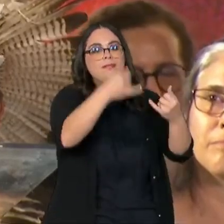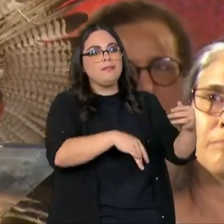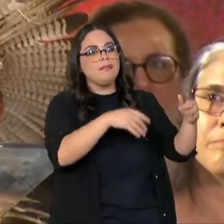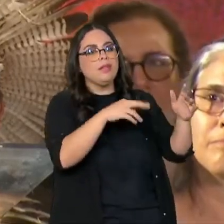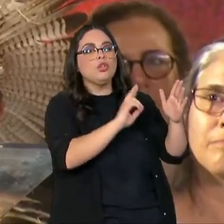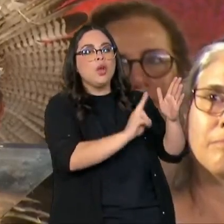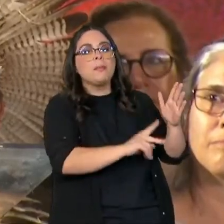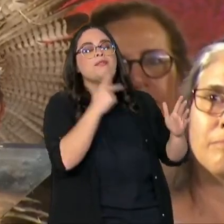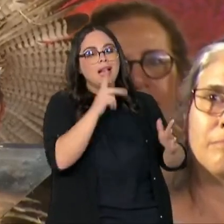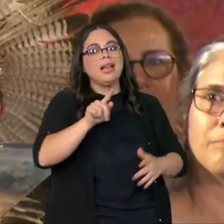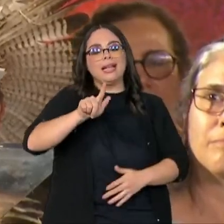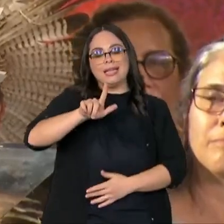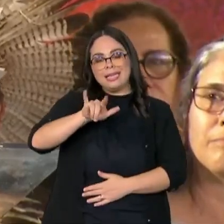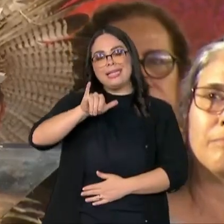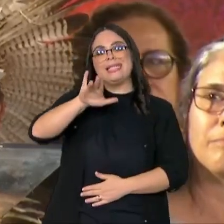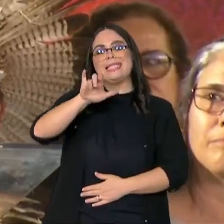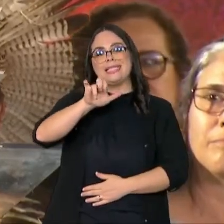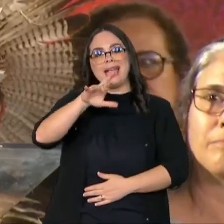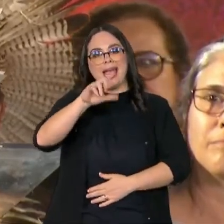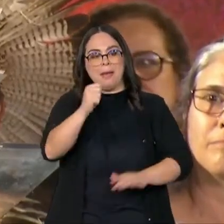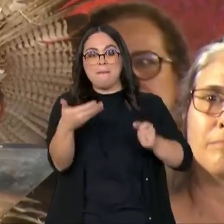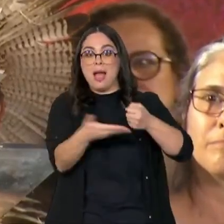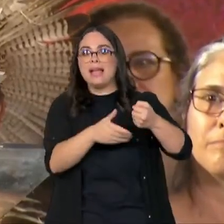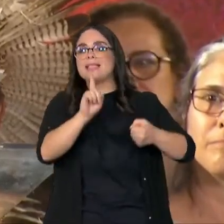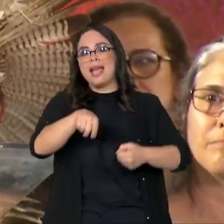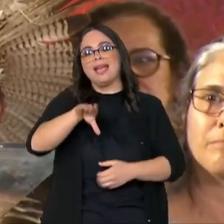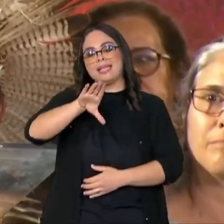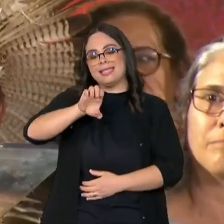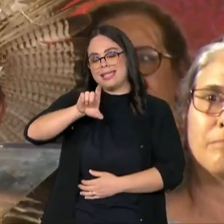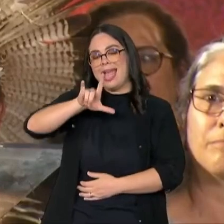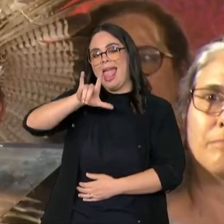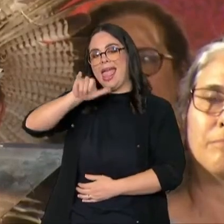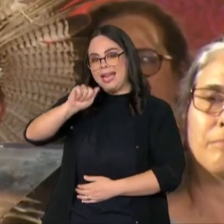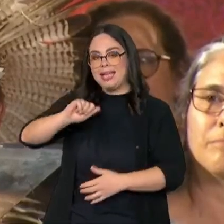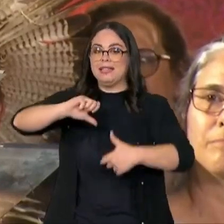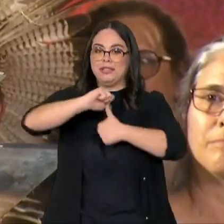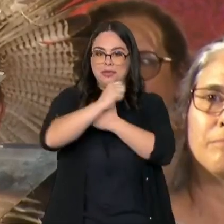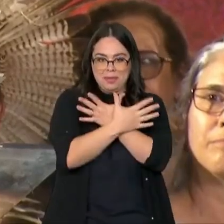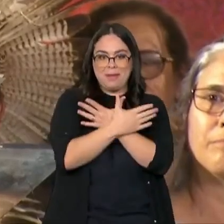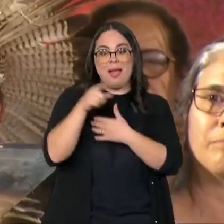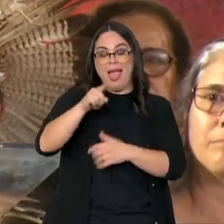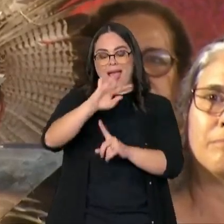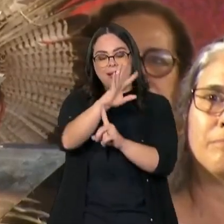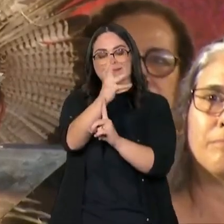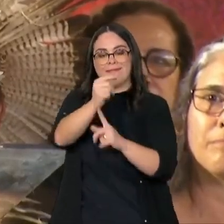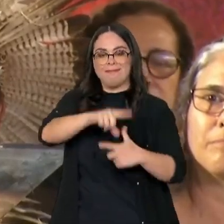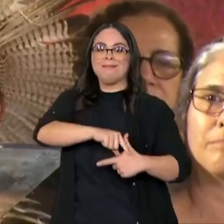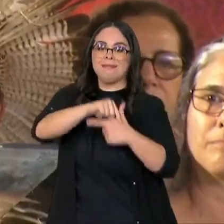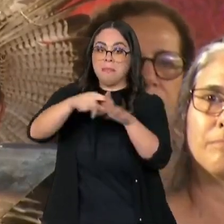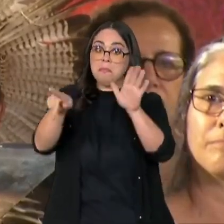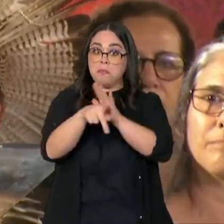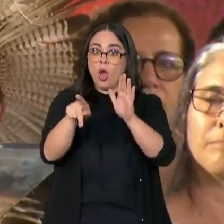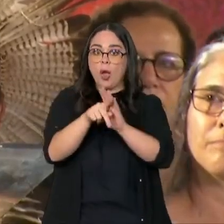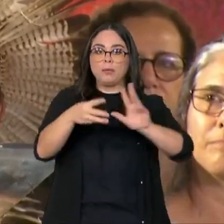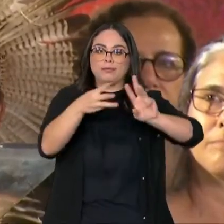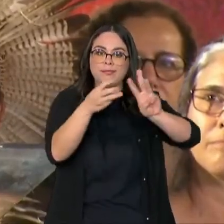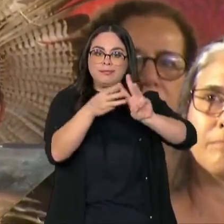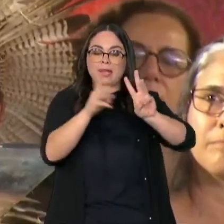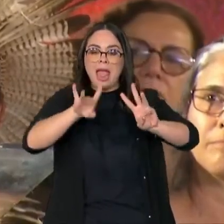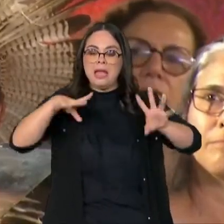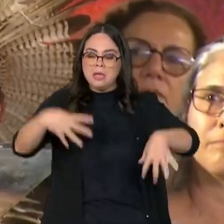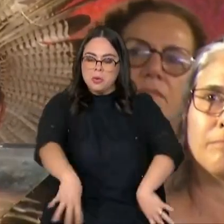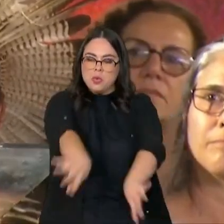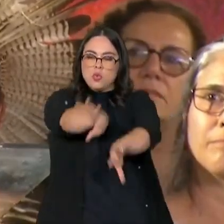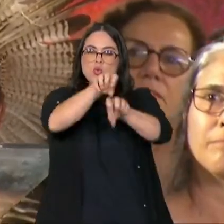em Glicéria, também conhecida por Célia Tupinambá, artista e liderança indígena, que abraçou